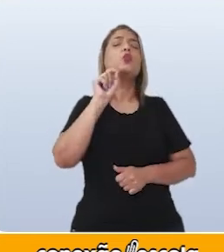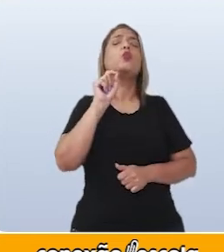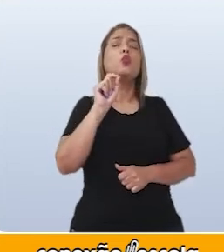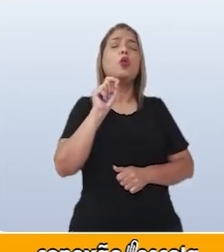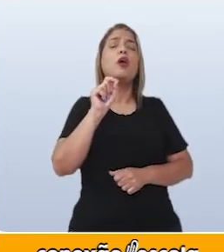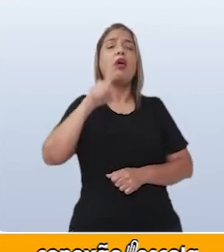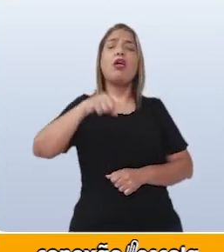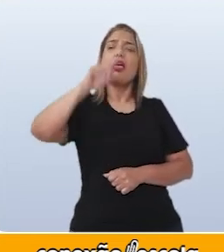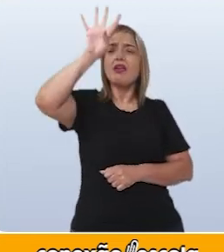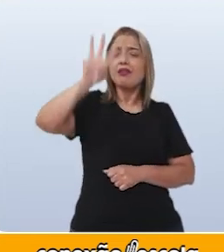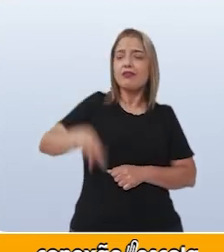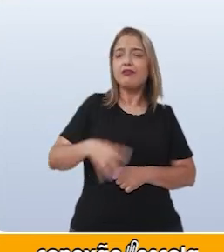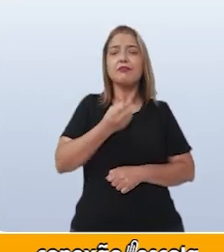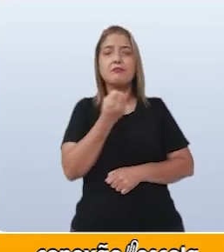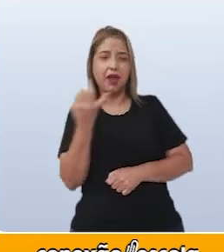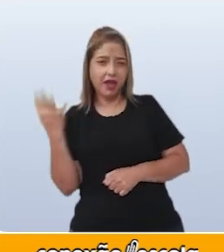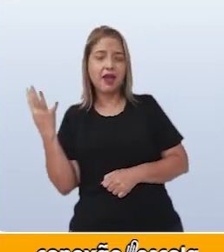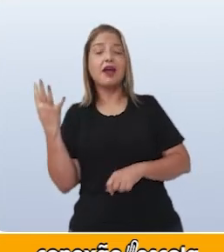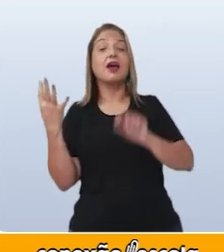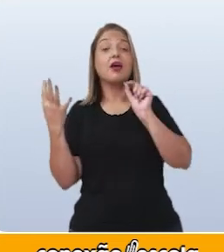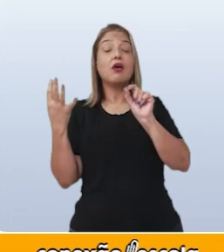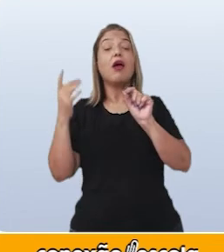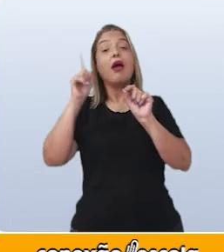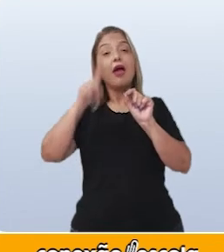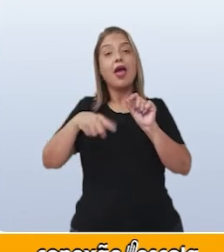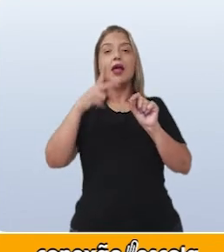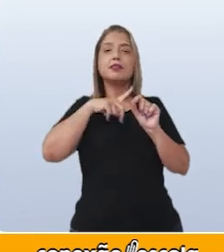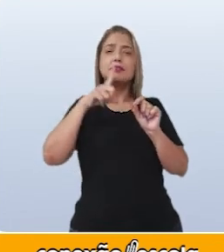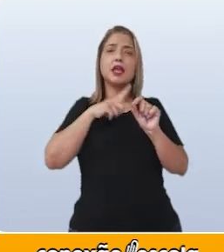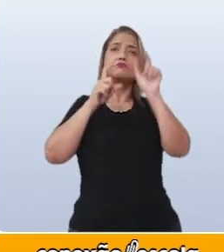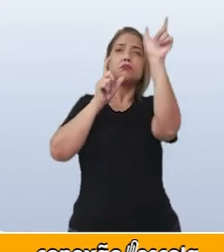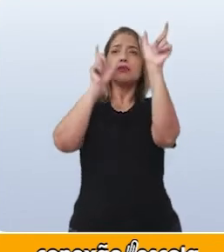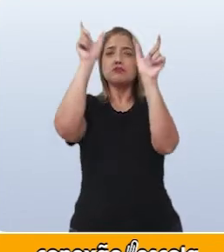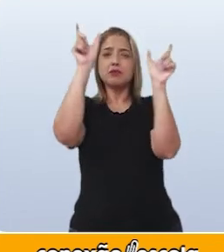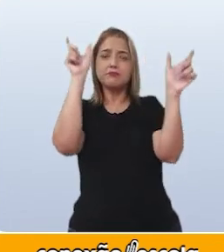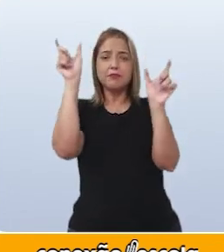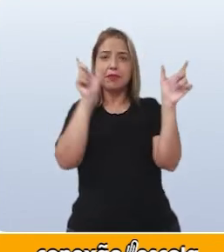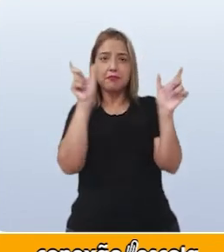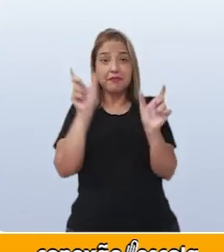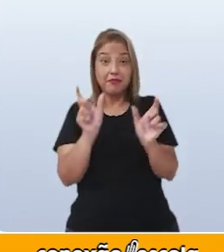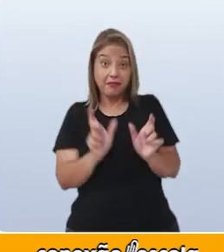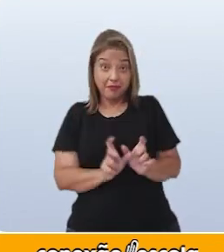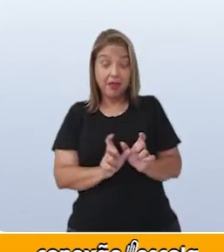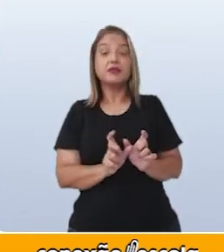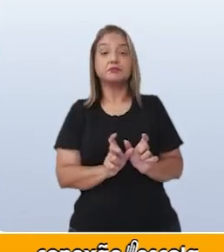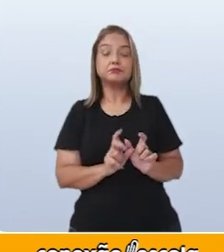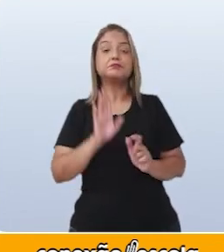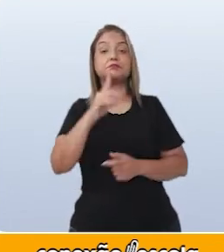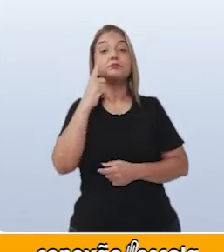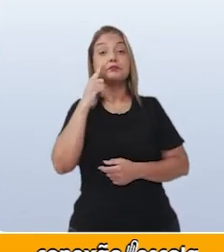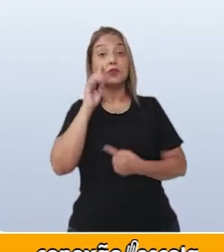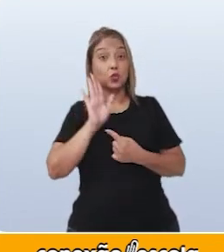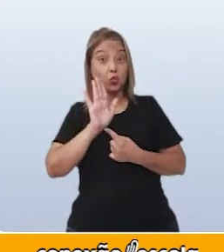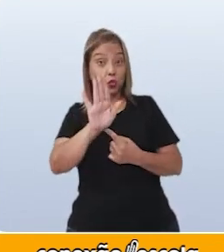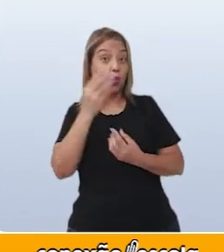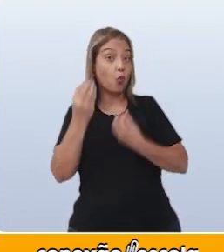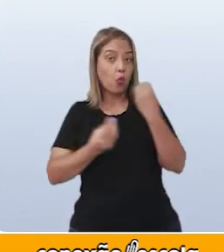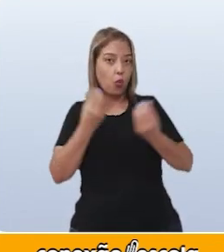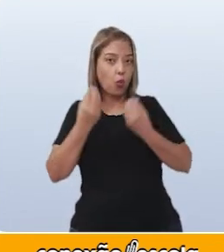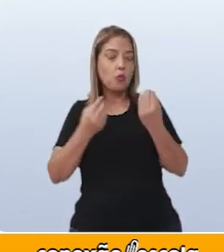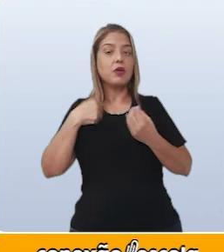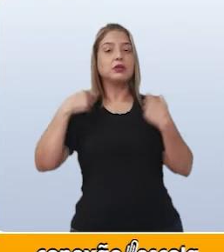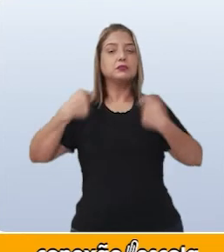fatorar? Fatorar significa decompor em fatores. Então, para iniciar a fatoração, eu